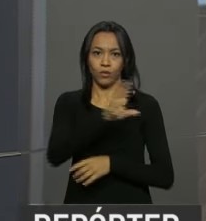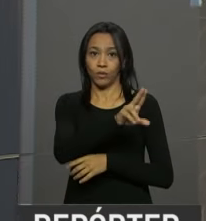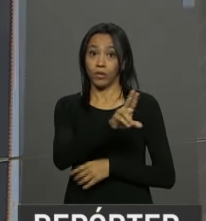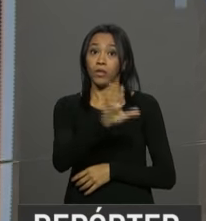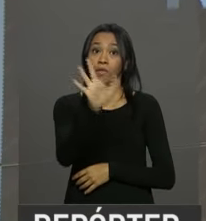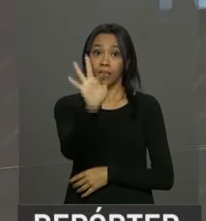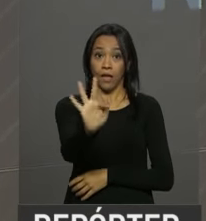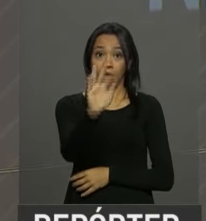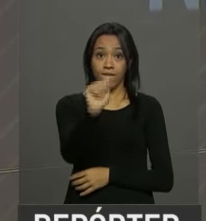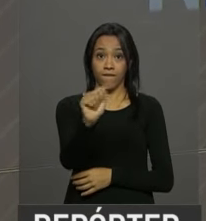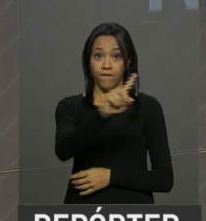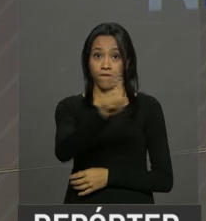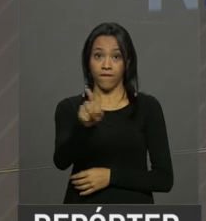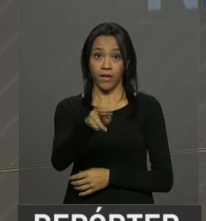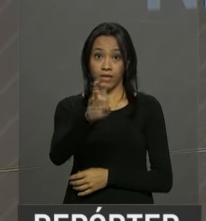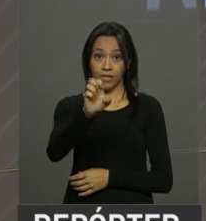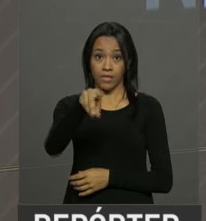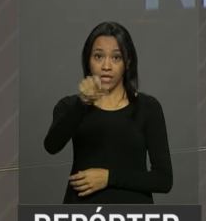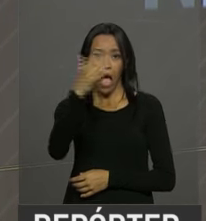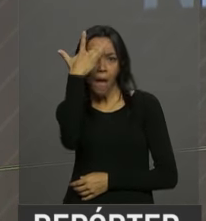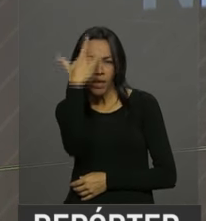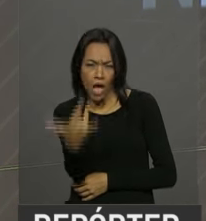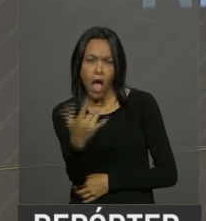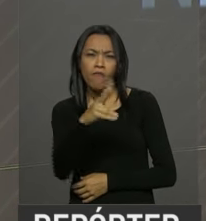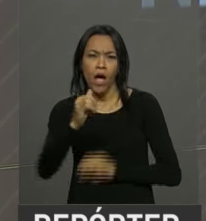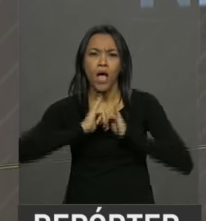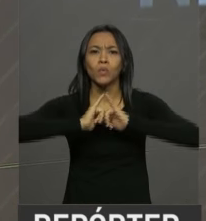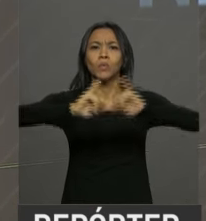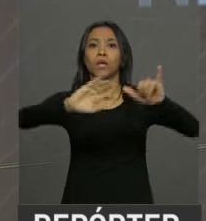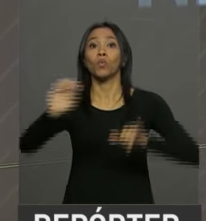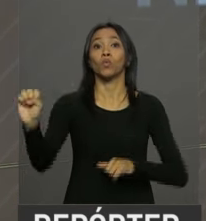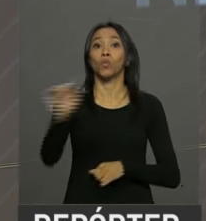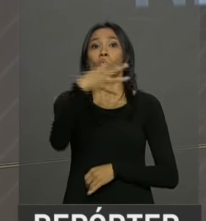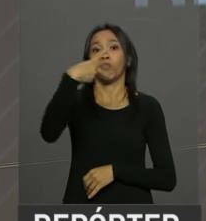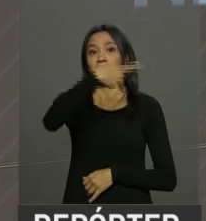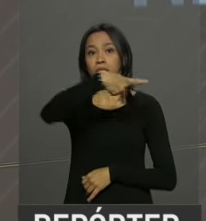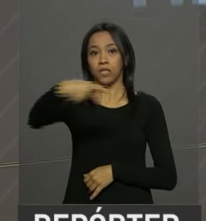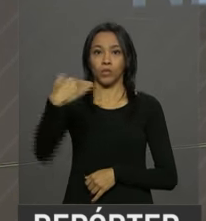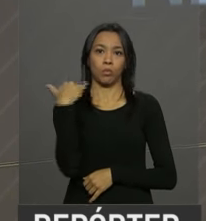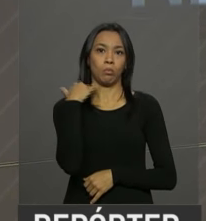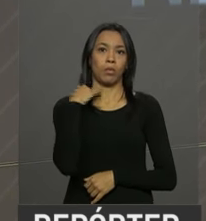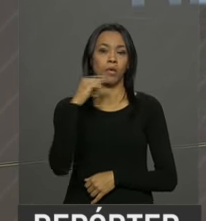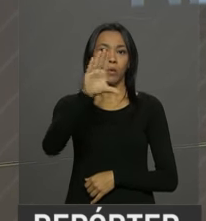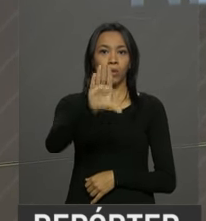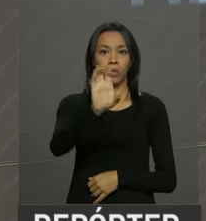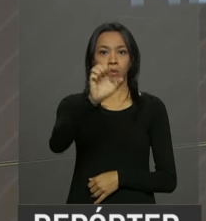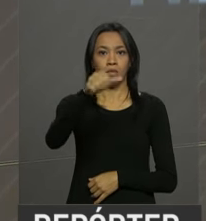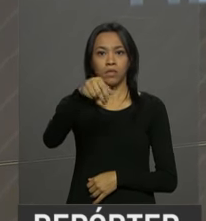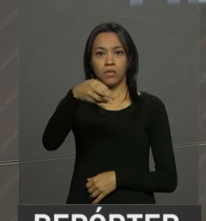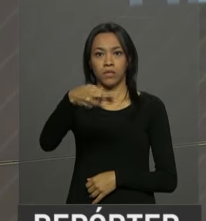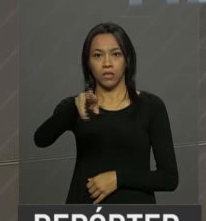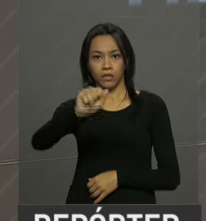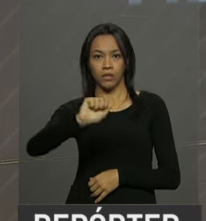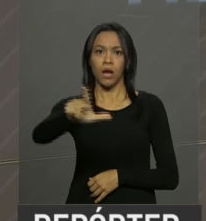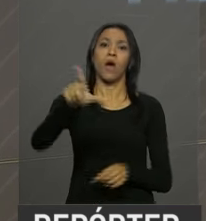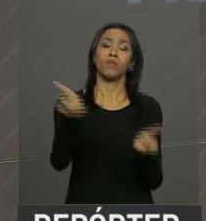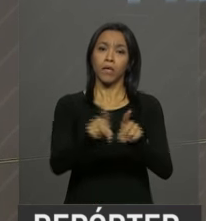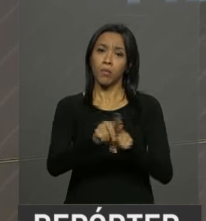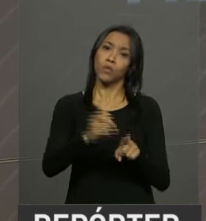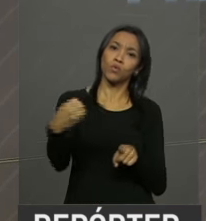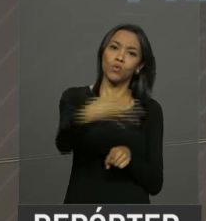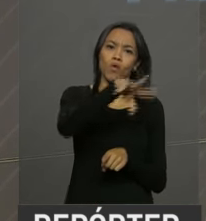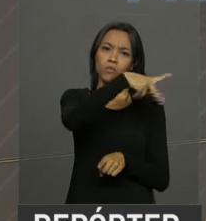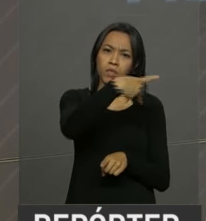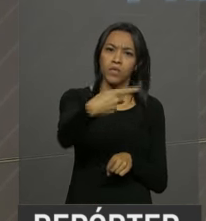Meirelles, deve anunciar amanhã o nome do novo presidente do Banco Central. Também devem ser conhecidos os novos presidentes do Banco do